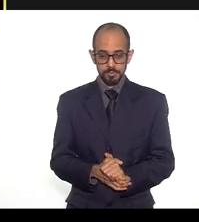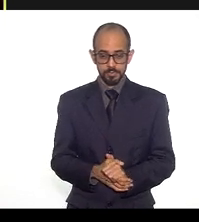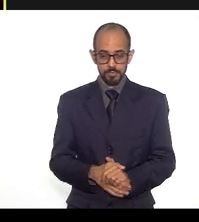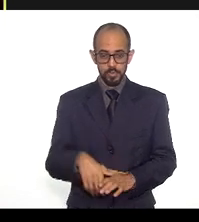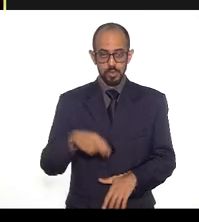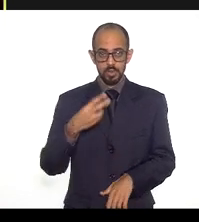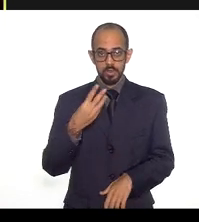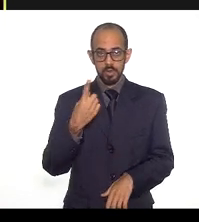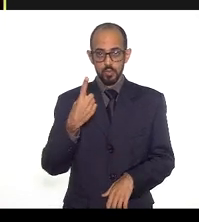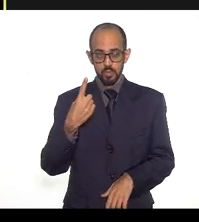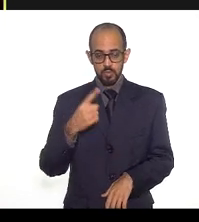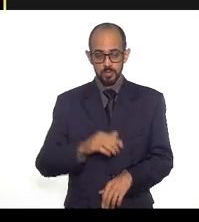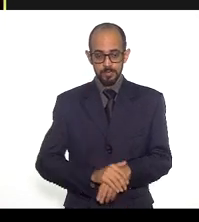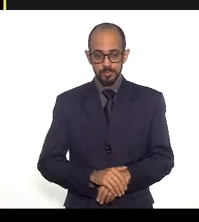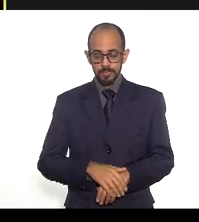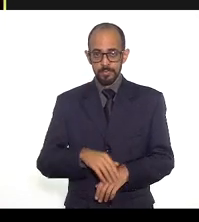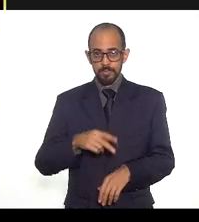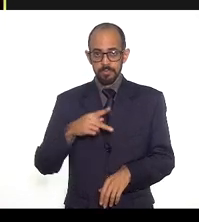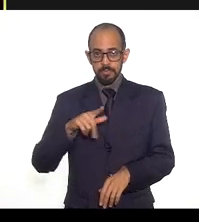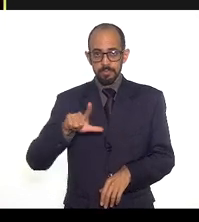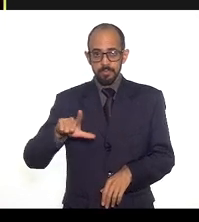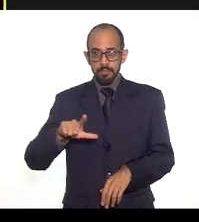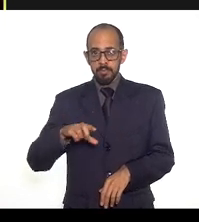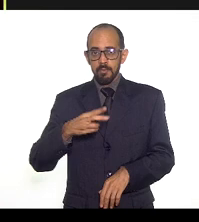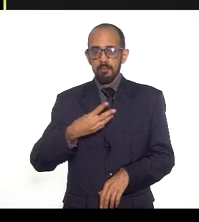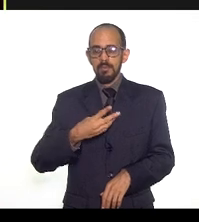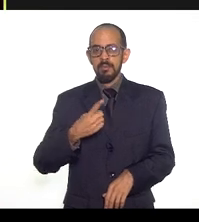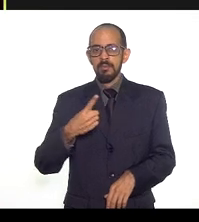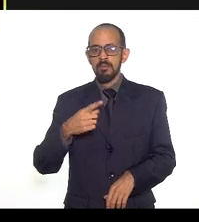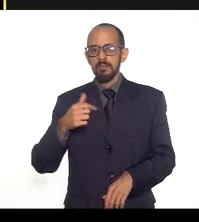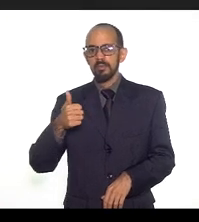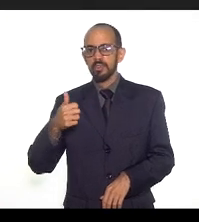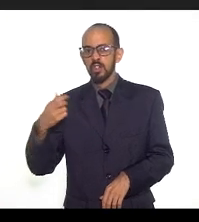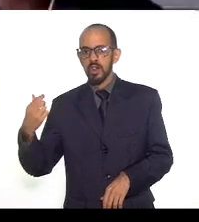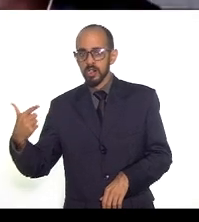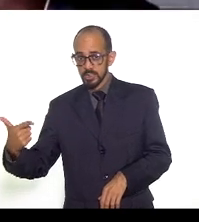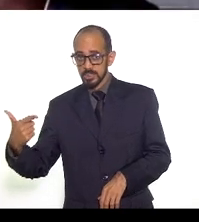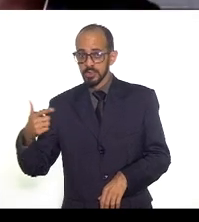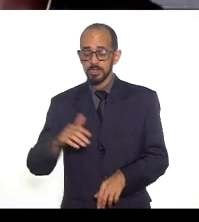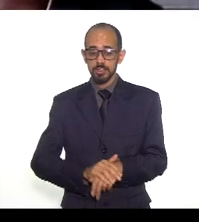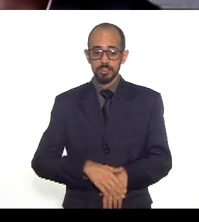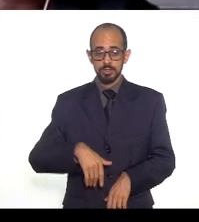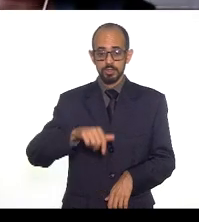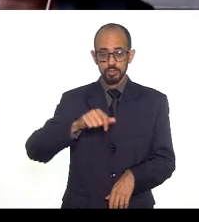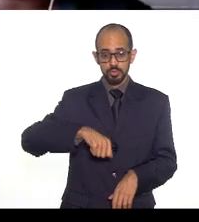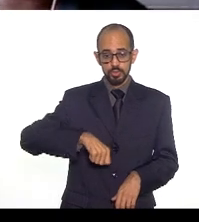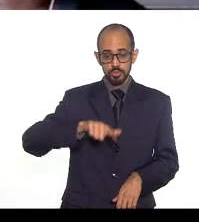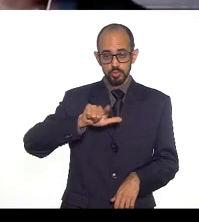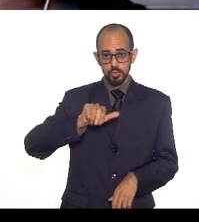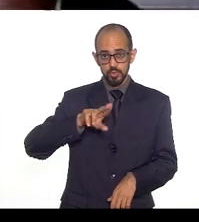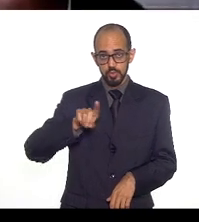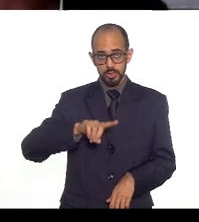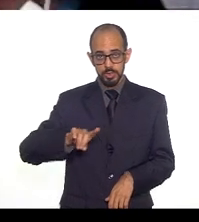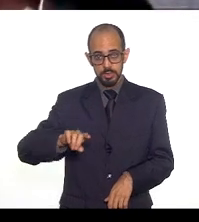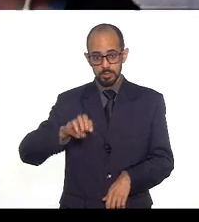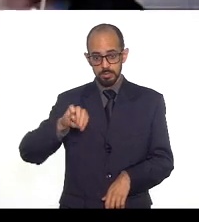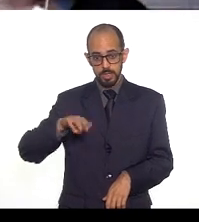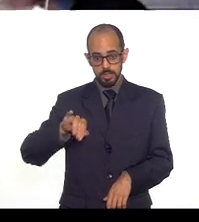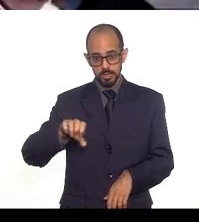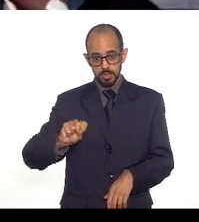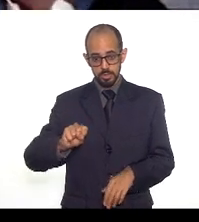31. Projeto de lei 4112/2021, autoria do deputado Luiz Martins, parecer pela legalidade com